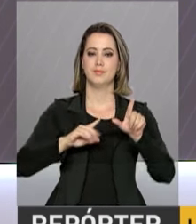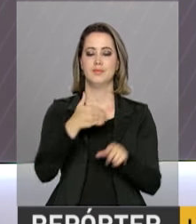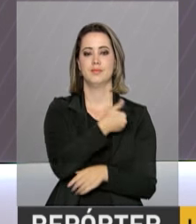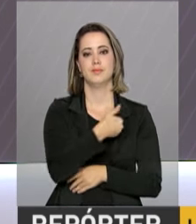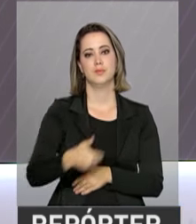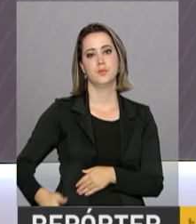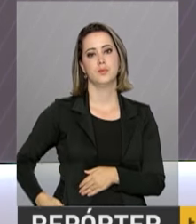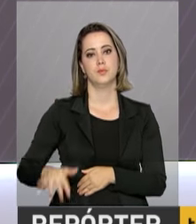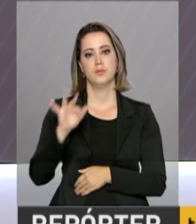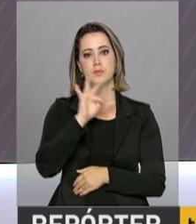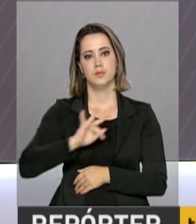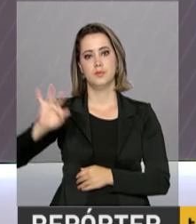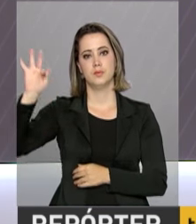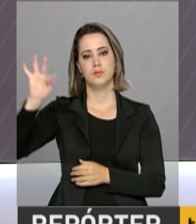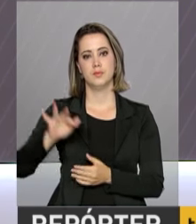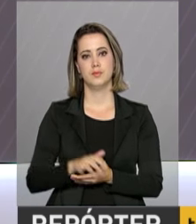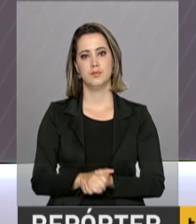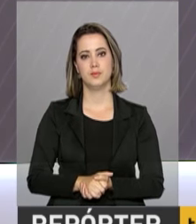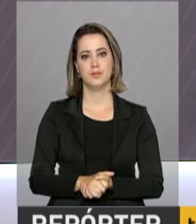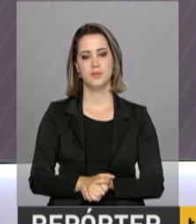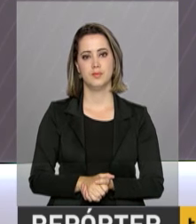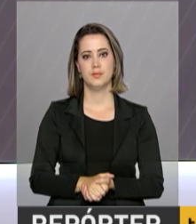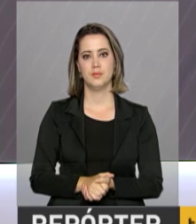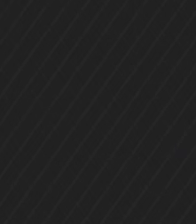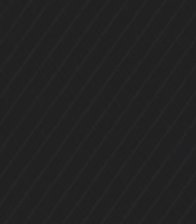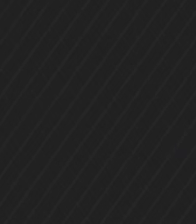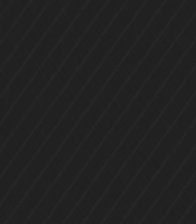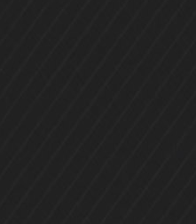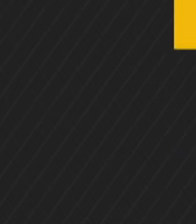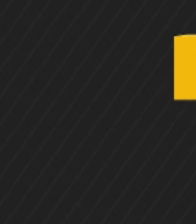aqui na nbr a tv do governo federal